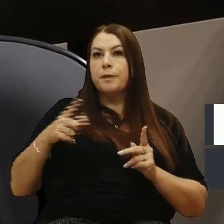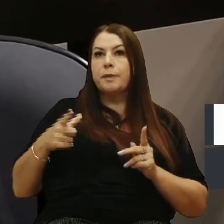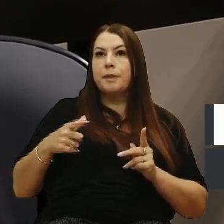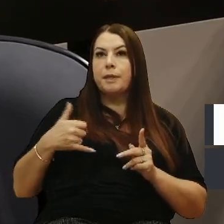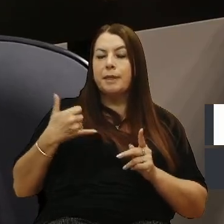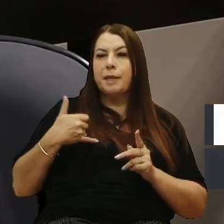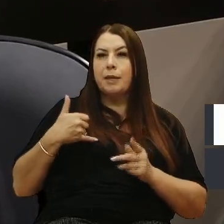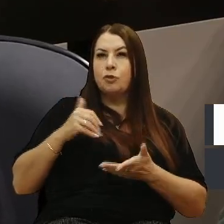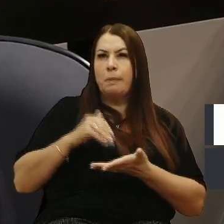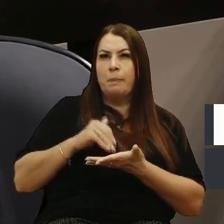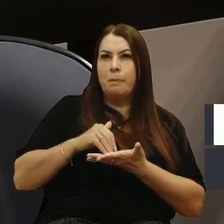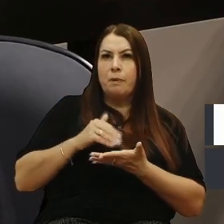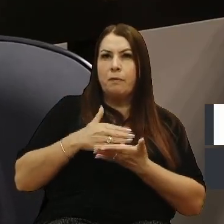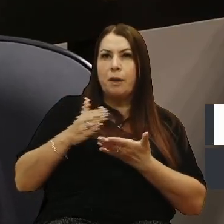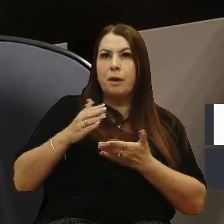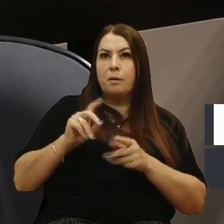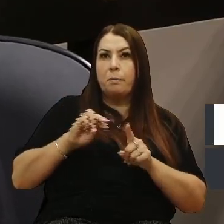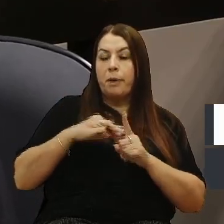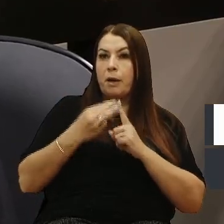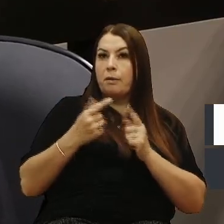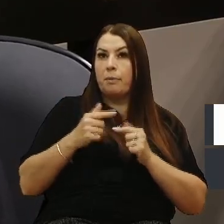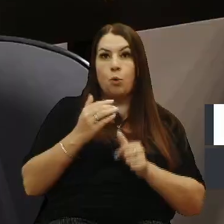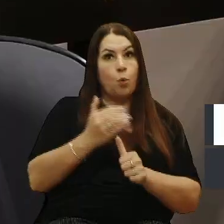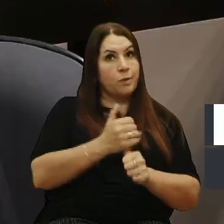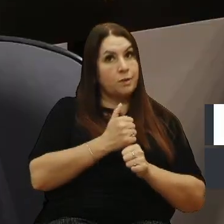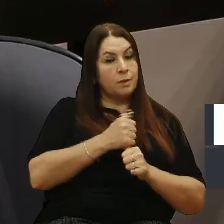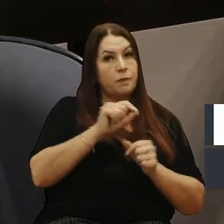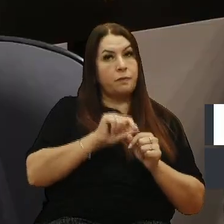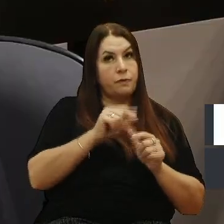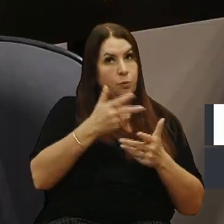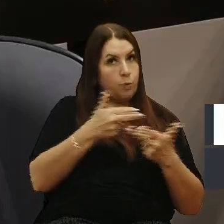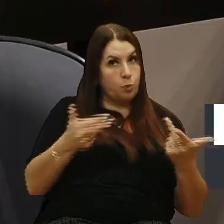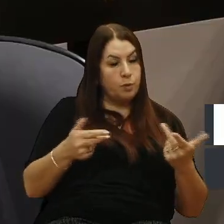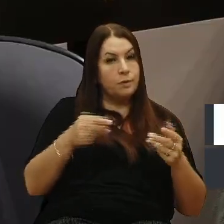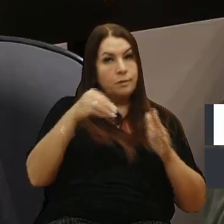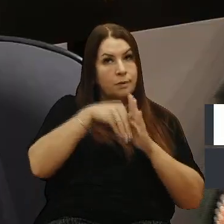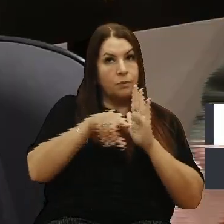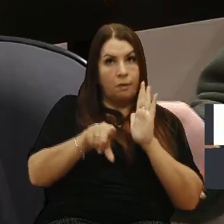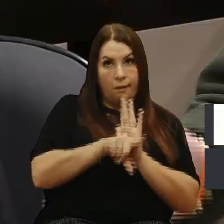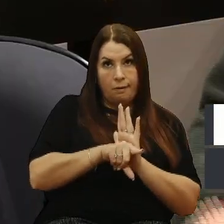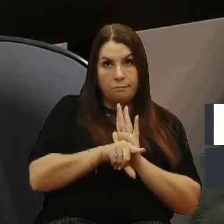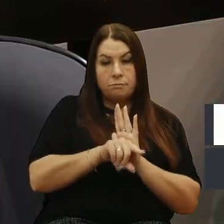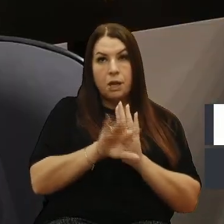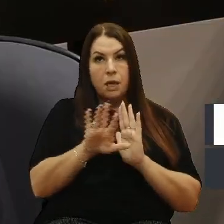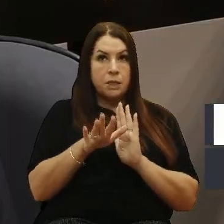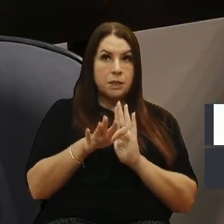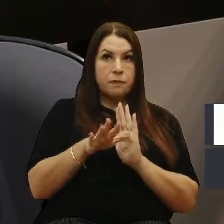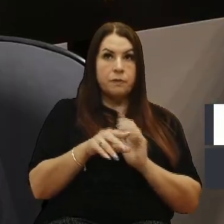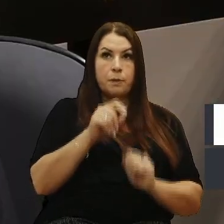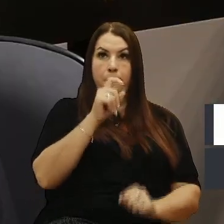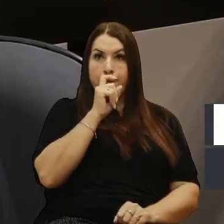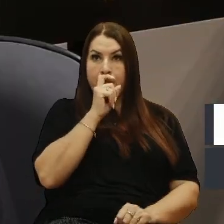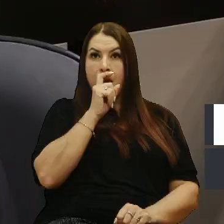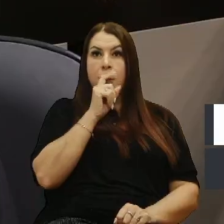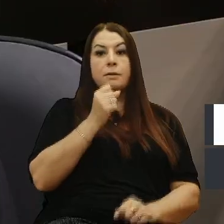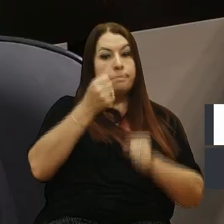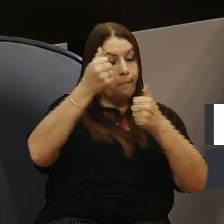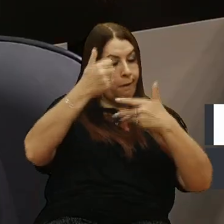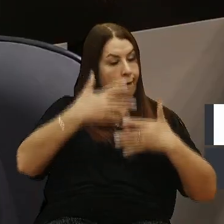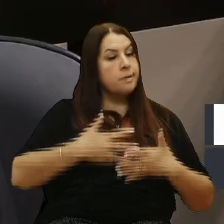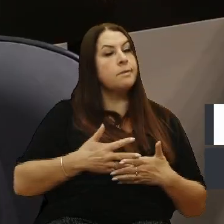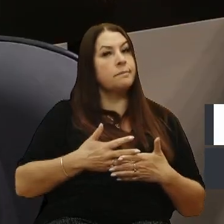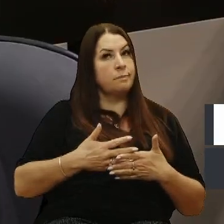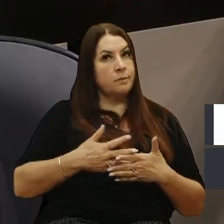idade mínima e vai para o mercado de trabalho, o Conselho Tutelar vai agir, né, dentro da lei e às vezes até fazer o pai dar uma boa explicação ou levar